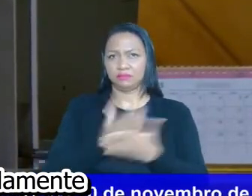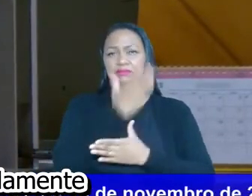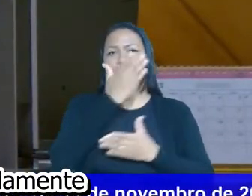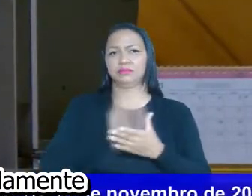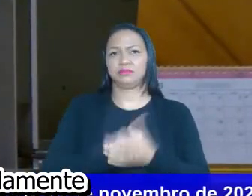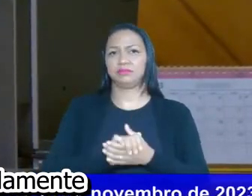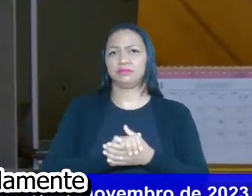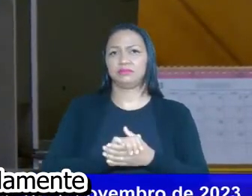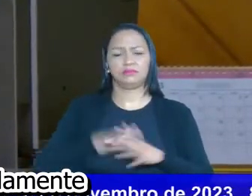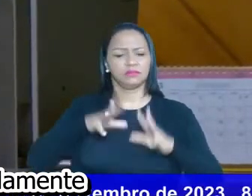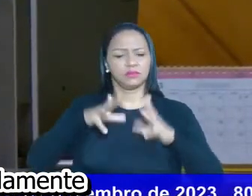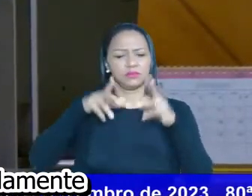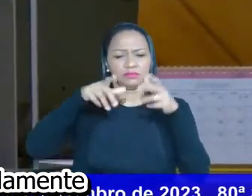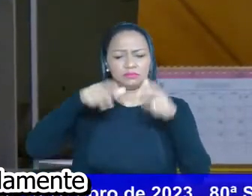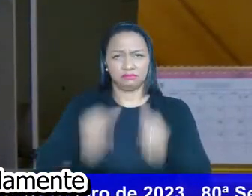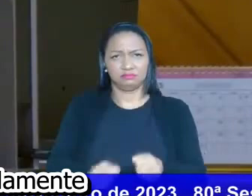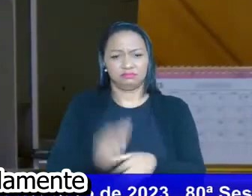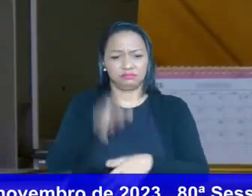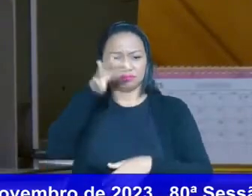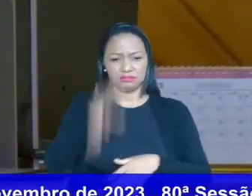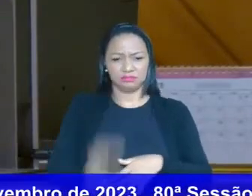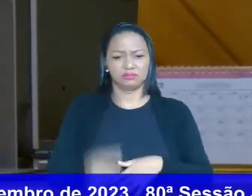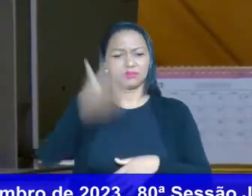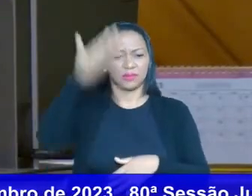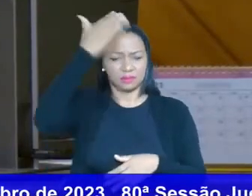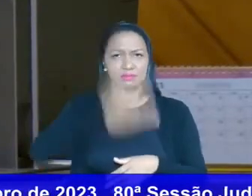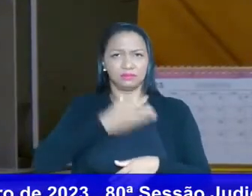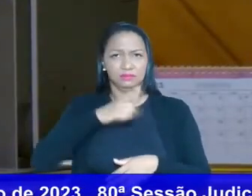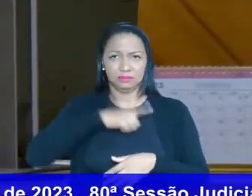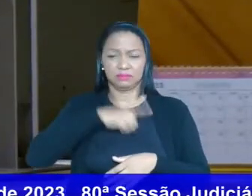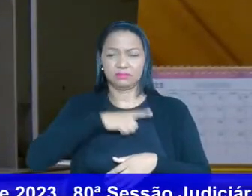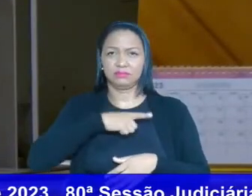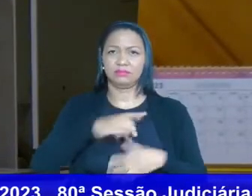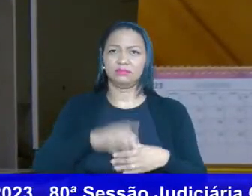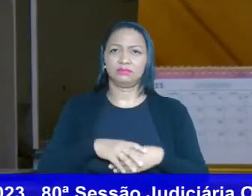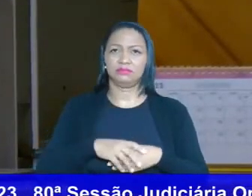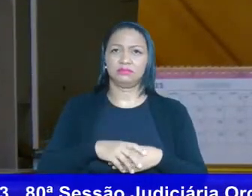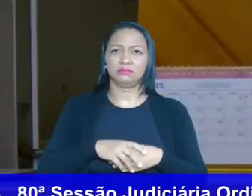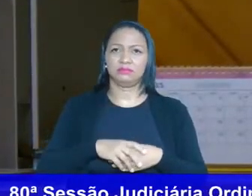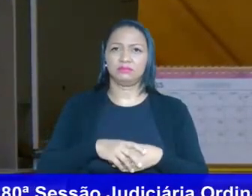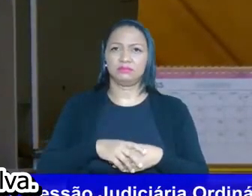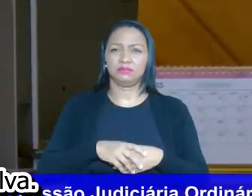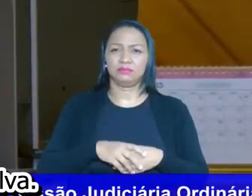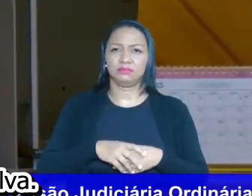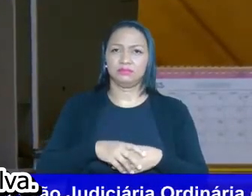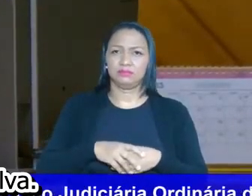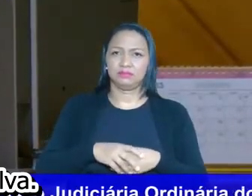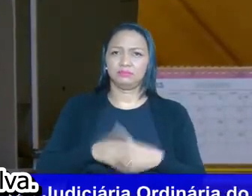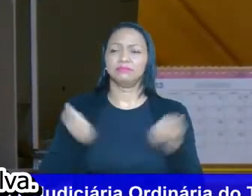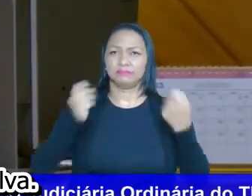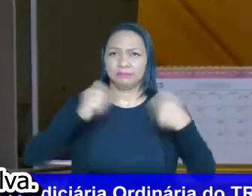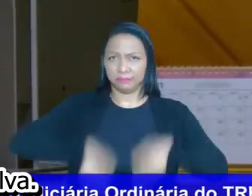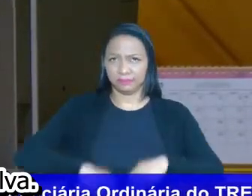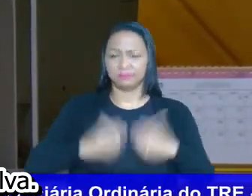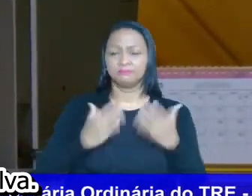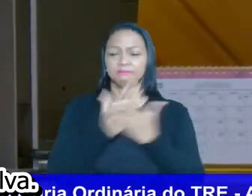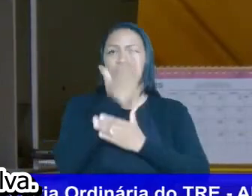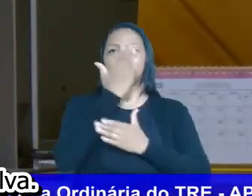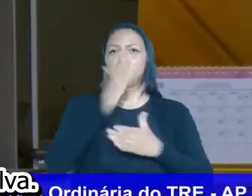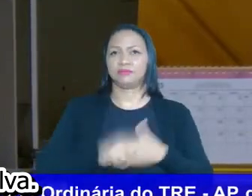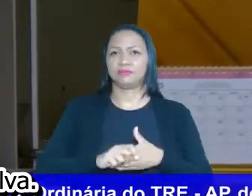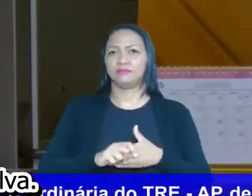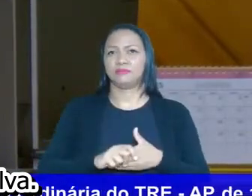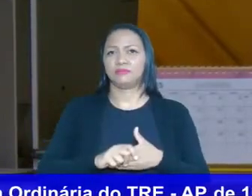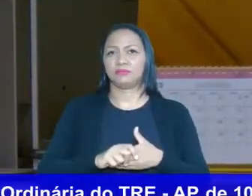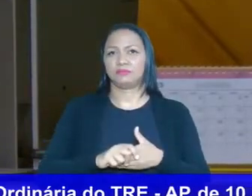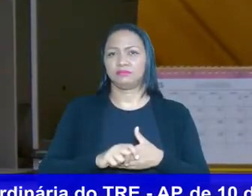entendendo que estava tudo devidamente comprovado e, portanto, era possível a aprovação sem